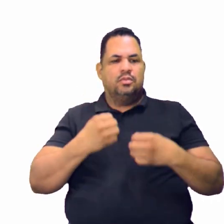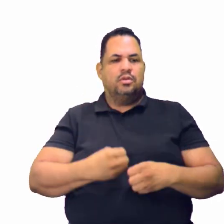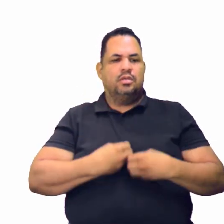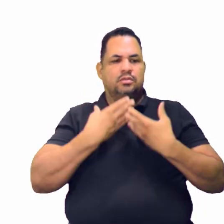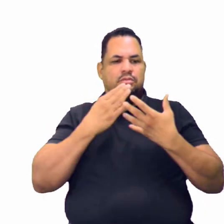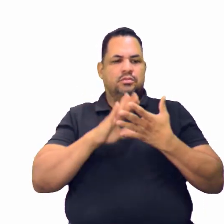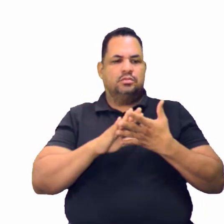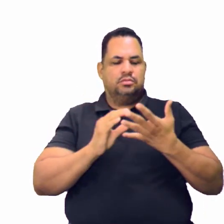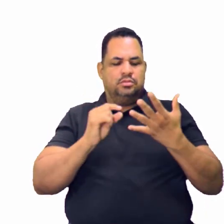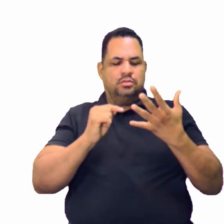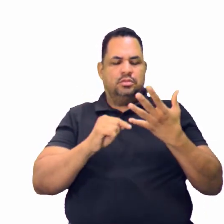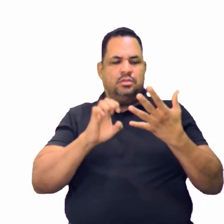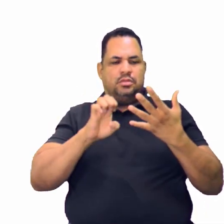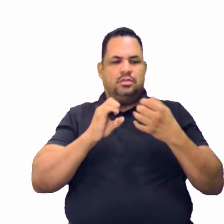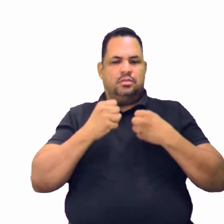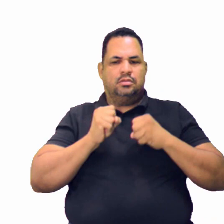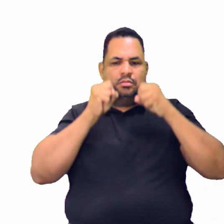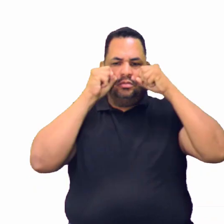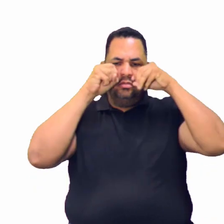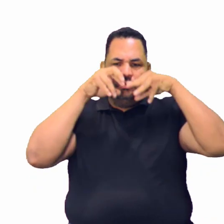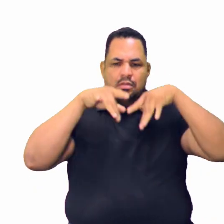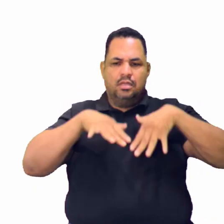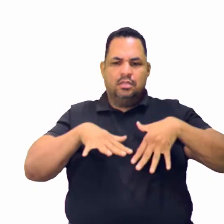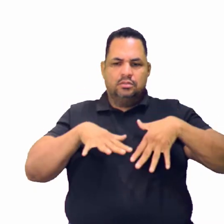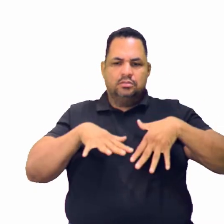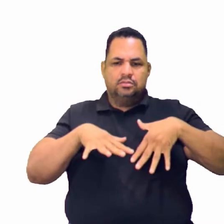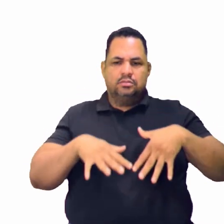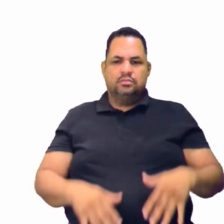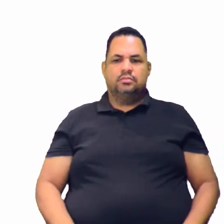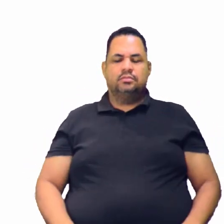D. Poético e dramático.